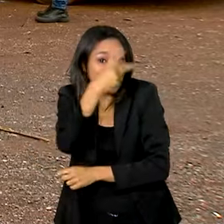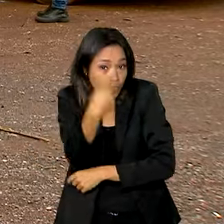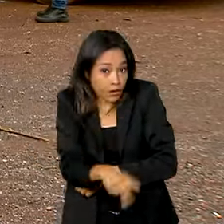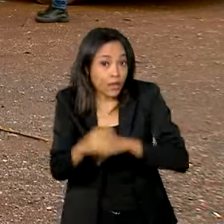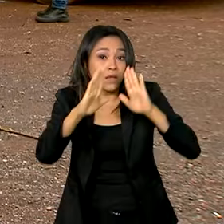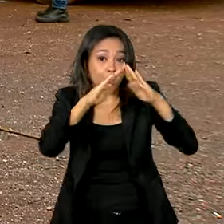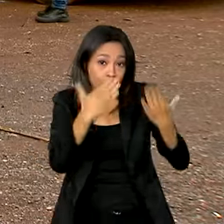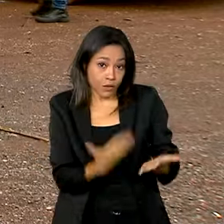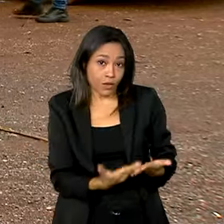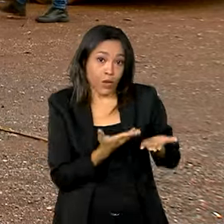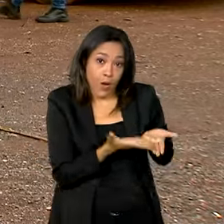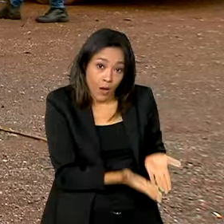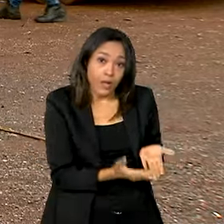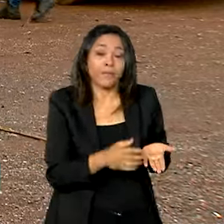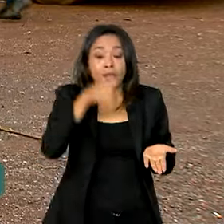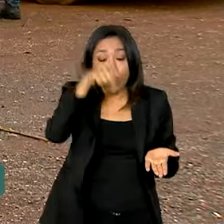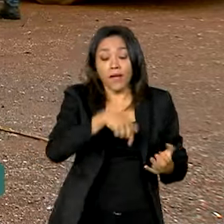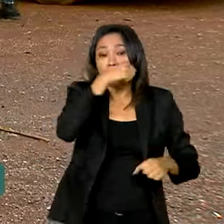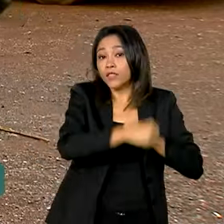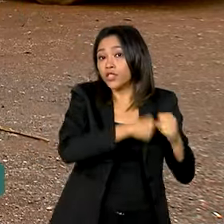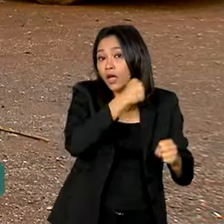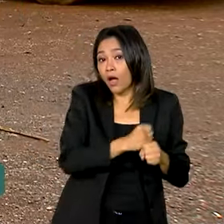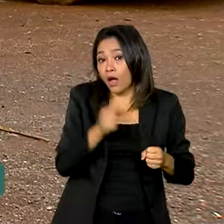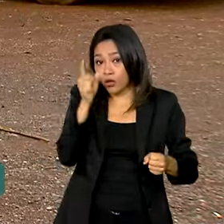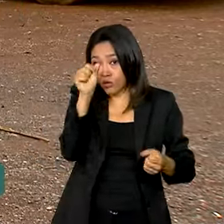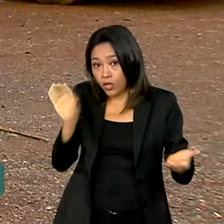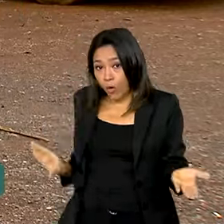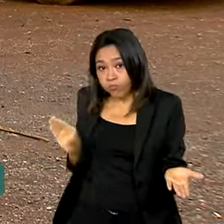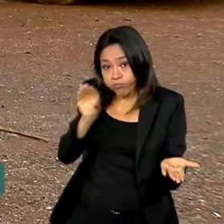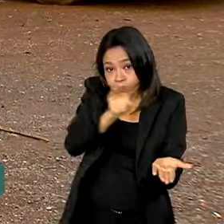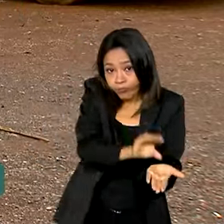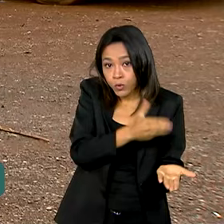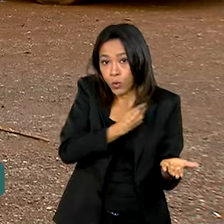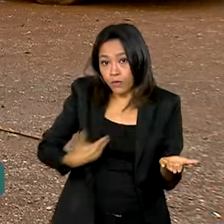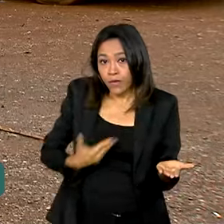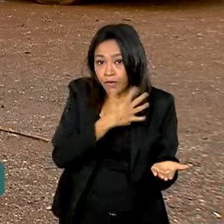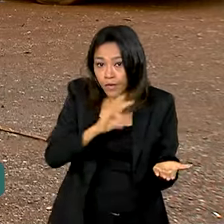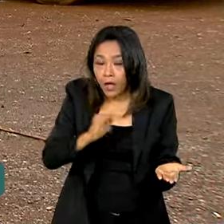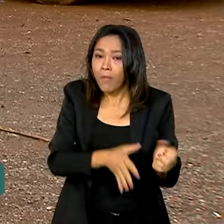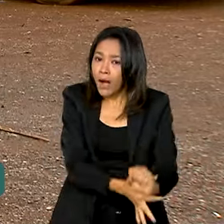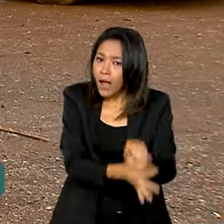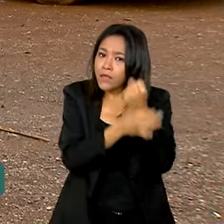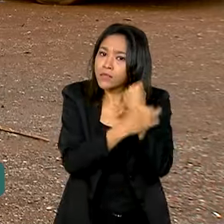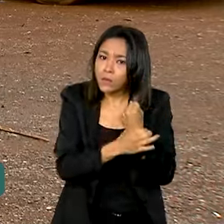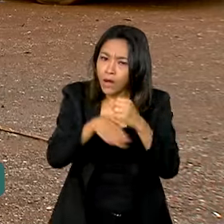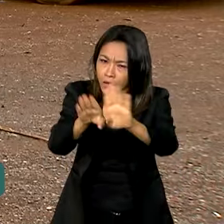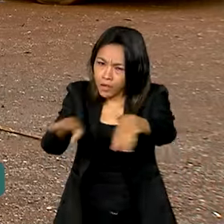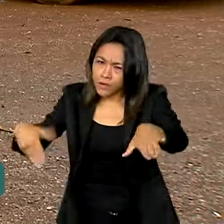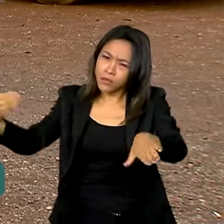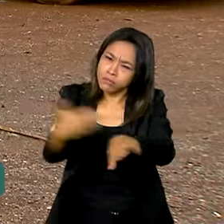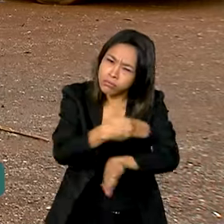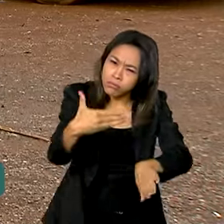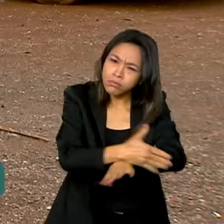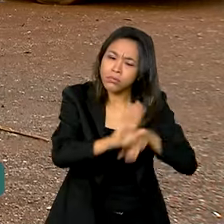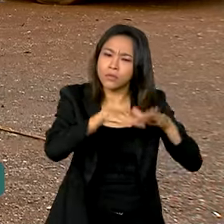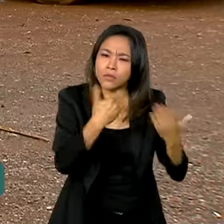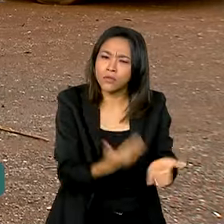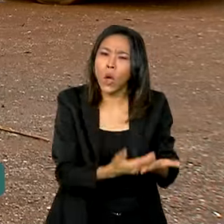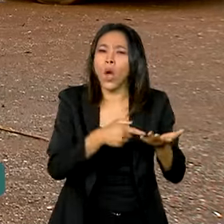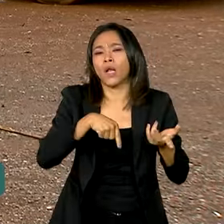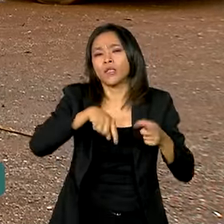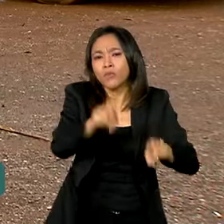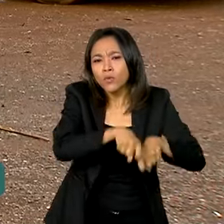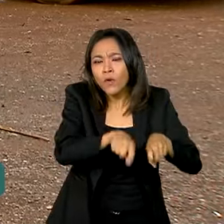Classe Lamarão. Só este ano, os repasses do governo federal para garantir a frequência dos pequenos nas áreas rurais do